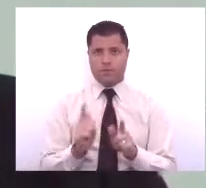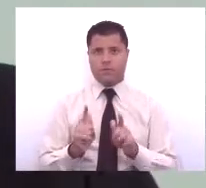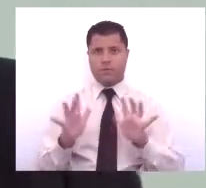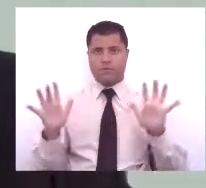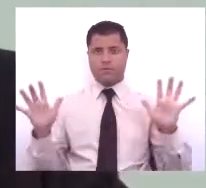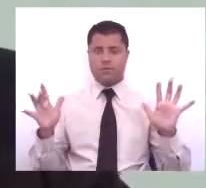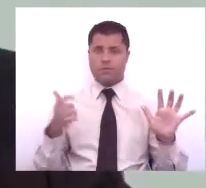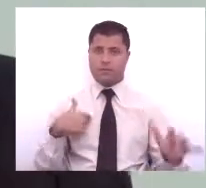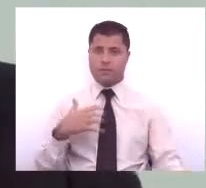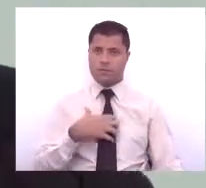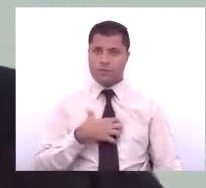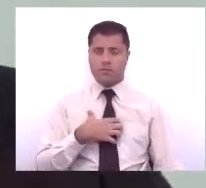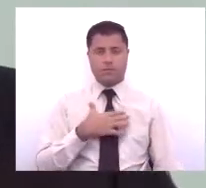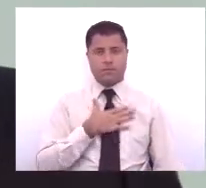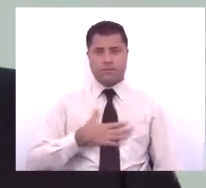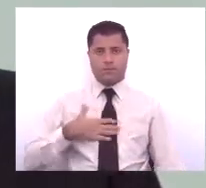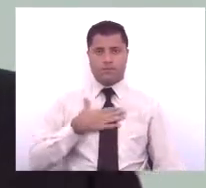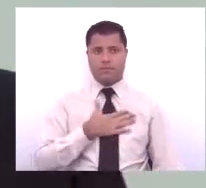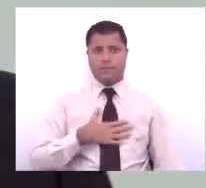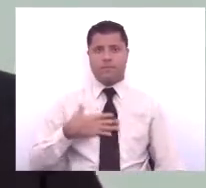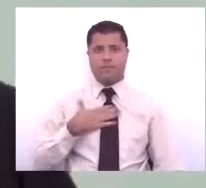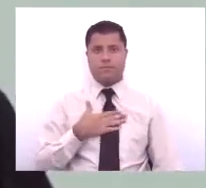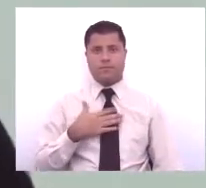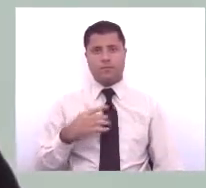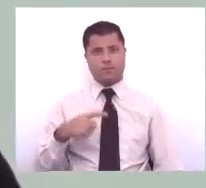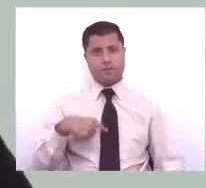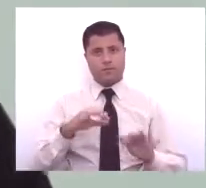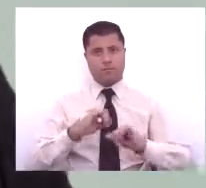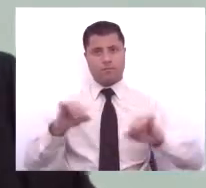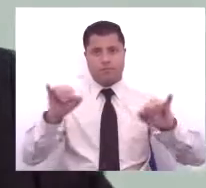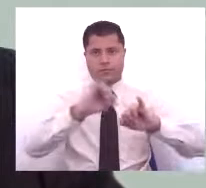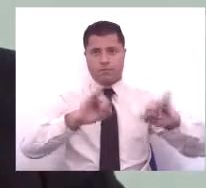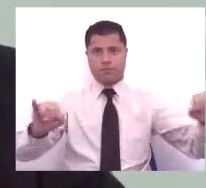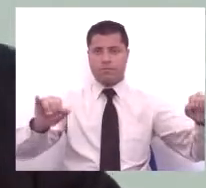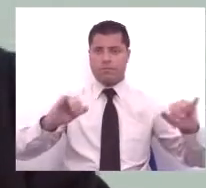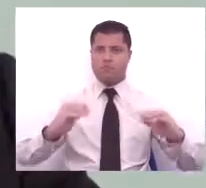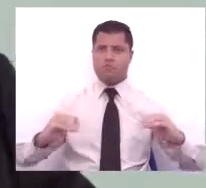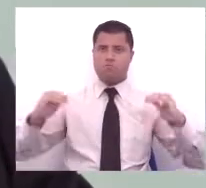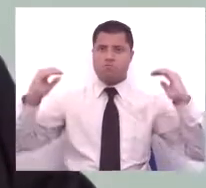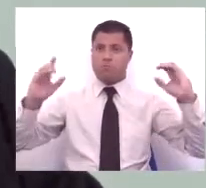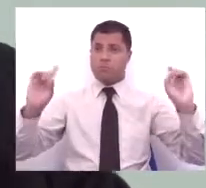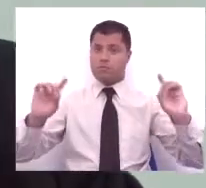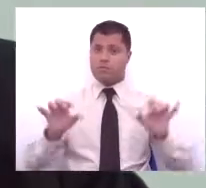satisfeito. Nós fizemos uma campanha humilde, onde